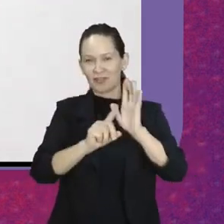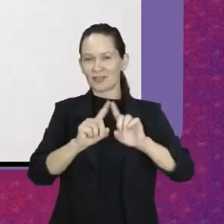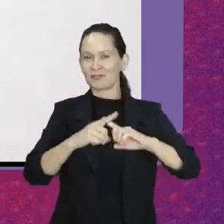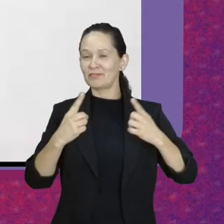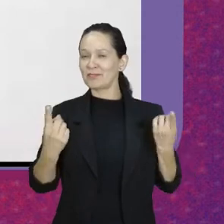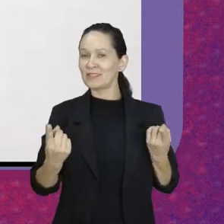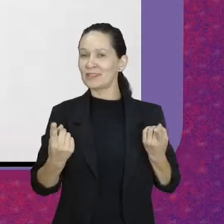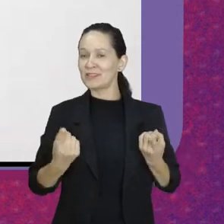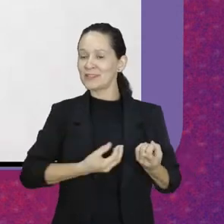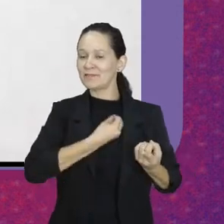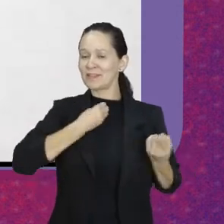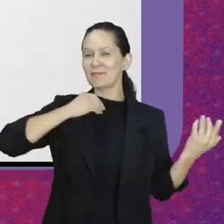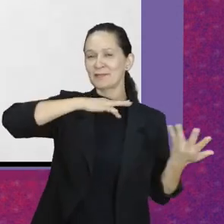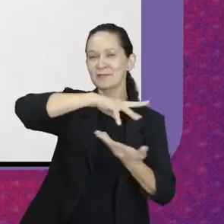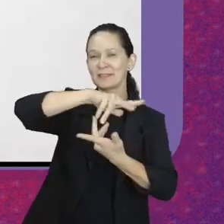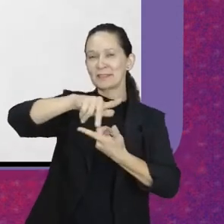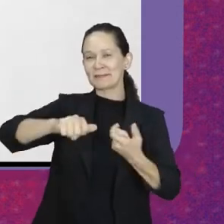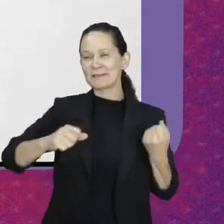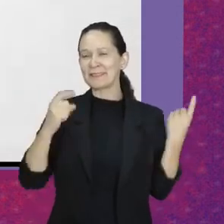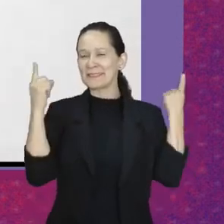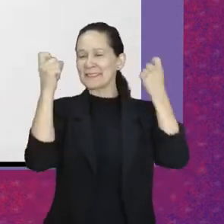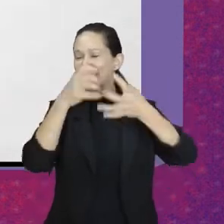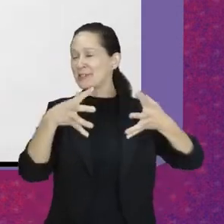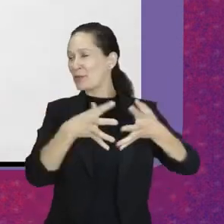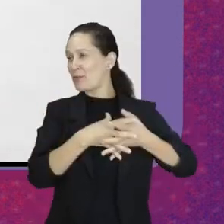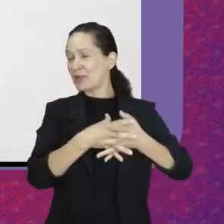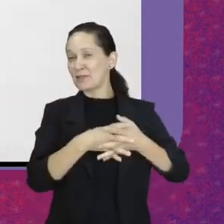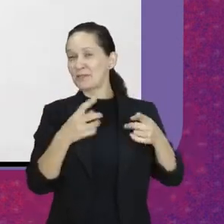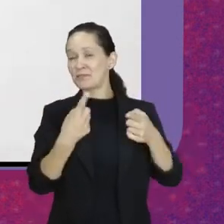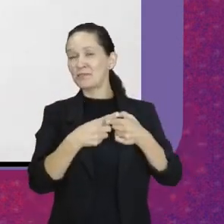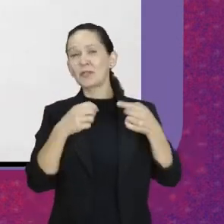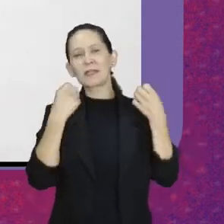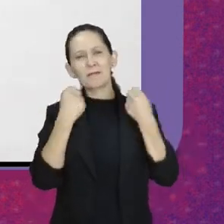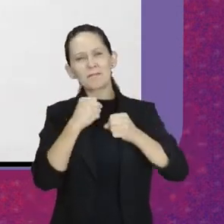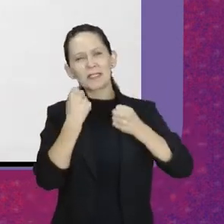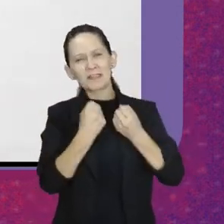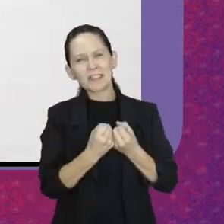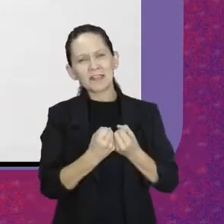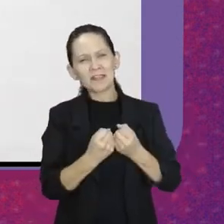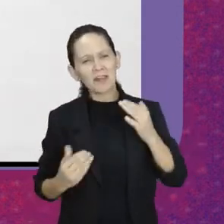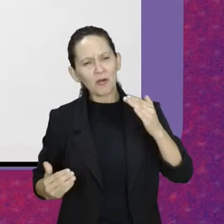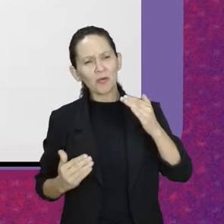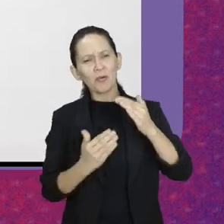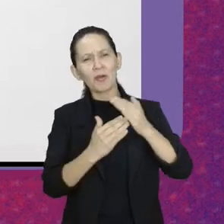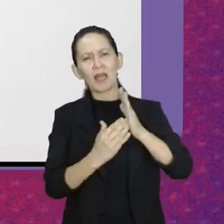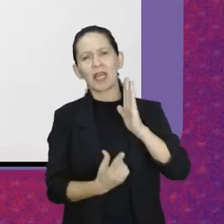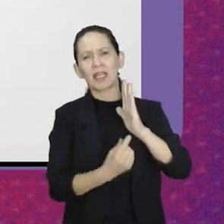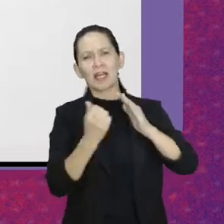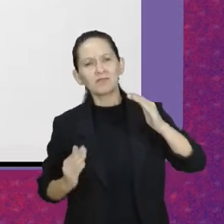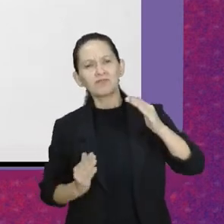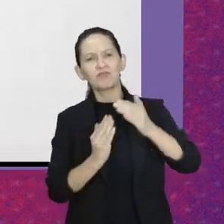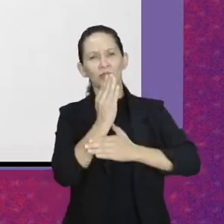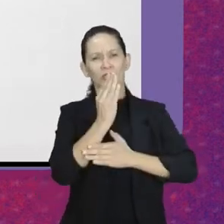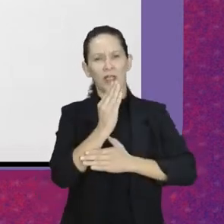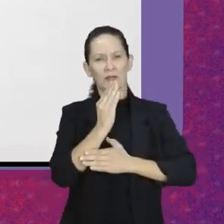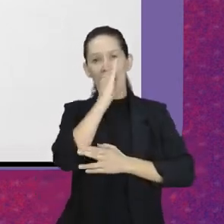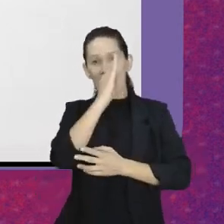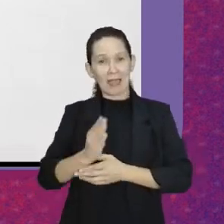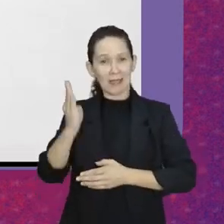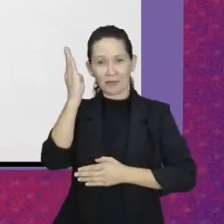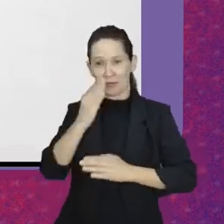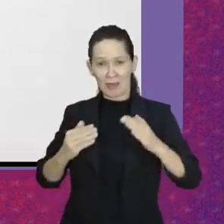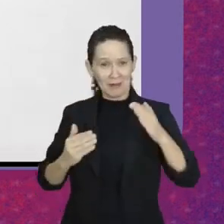vivemos num mundo cruel, né? Por que a gente precisa revogar o teto de gastos? Porque esse teto impede